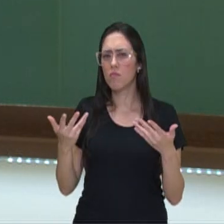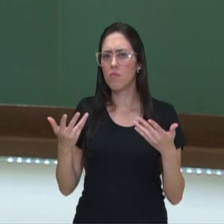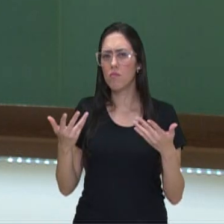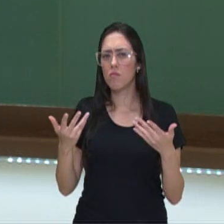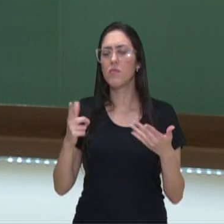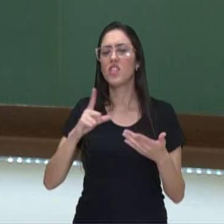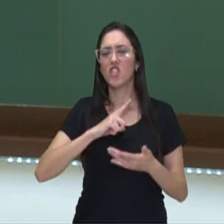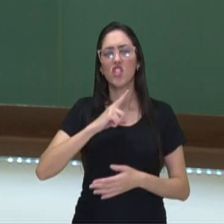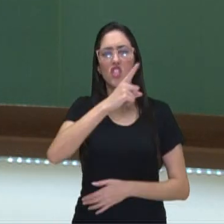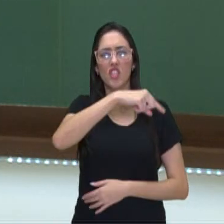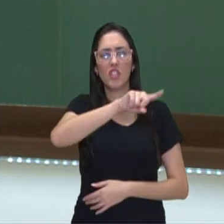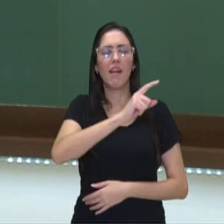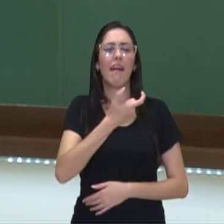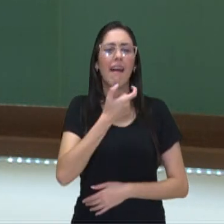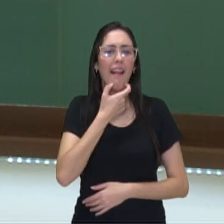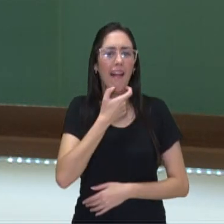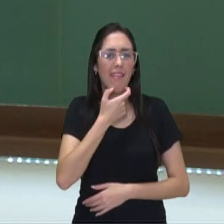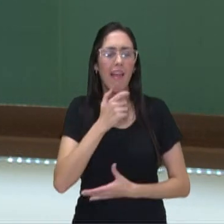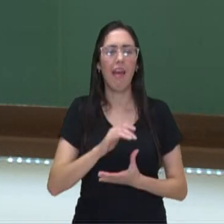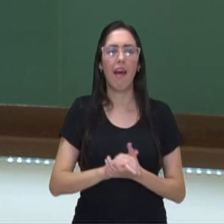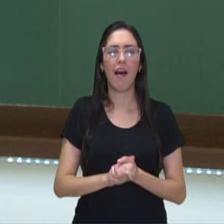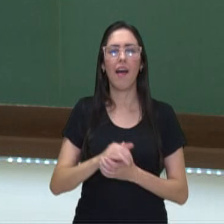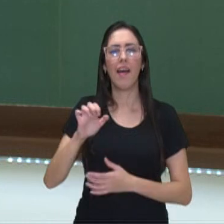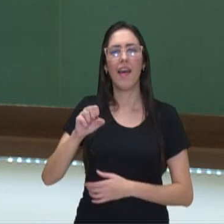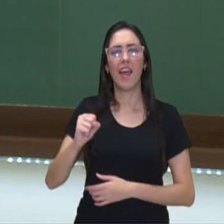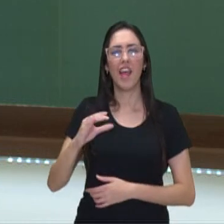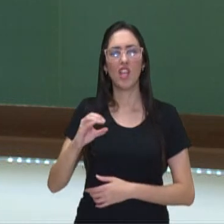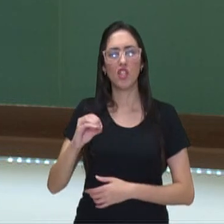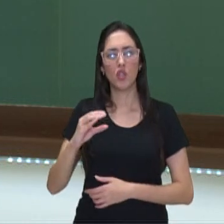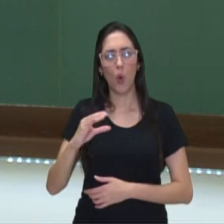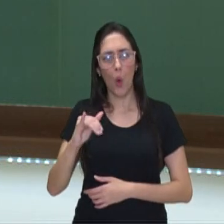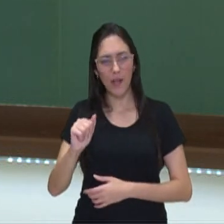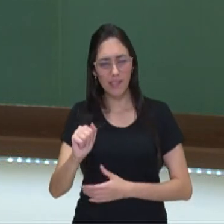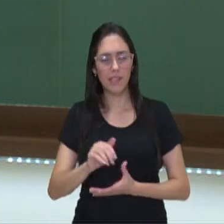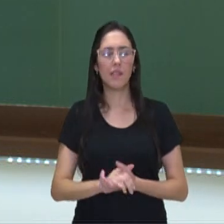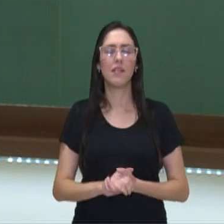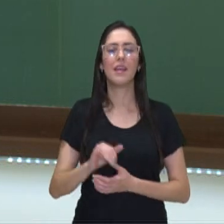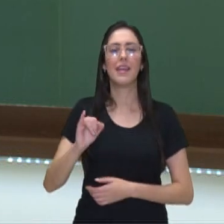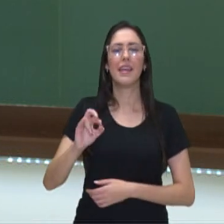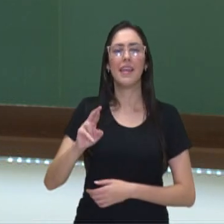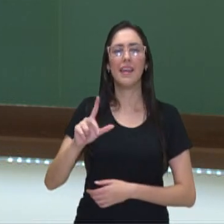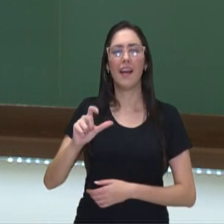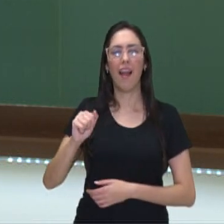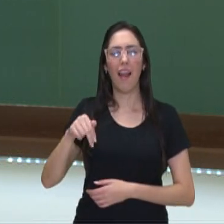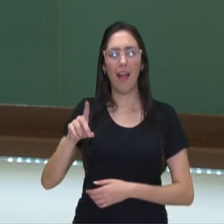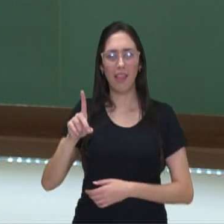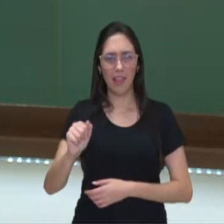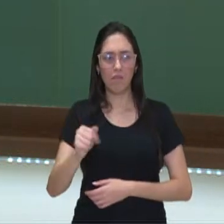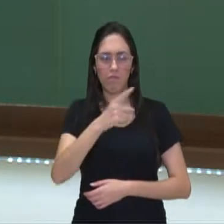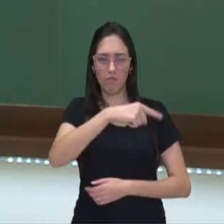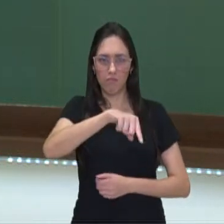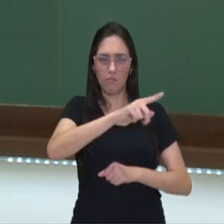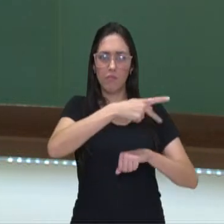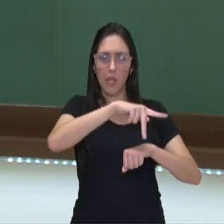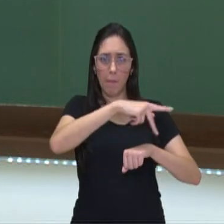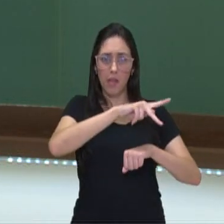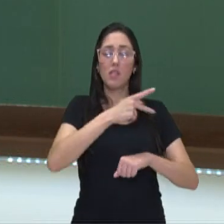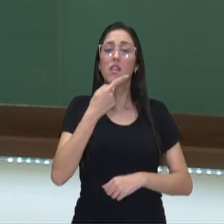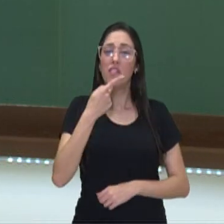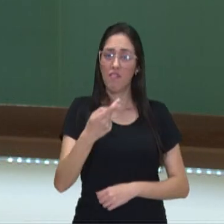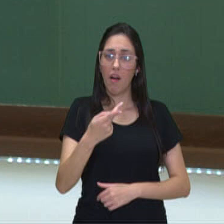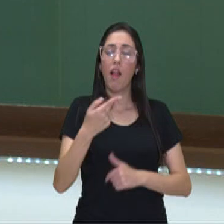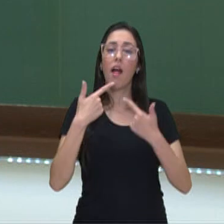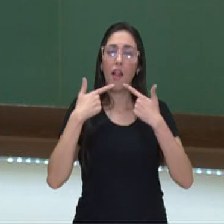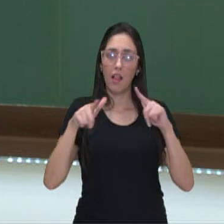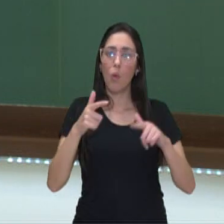Inglaterra, da Escócia e da Irlanda. E elas foram para onde? Todos eles eram falantes da língua inglesa. Eles